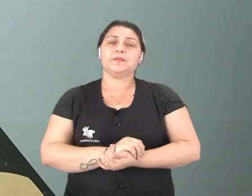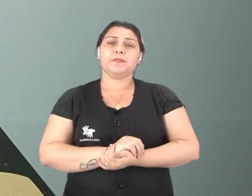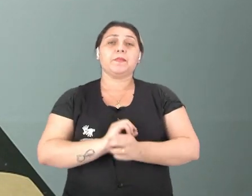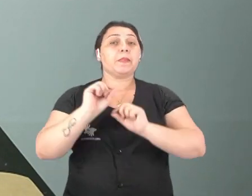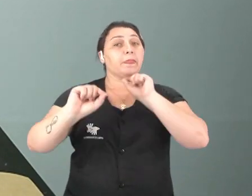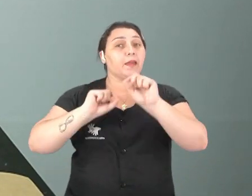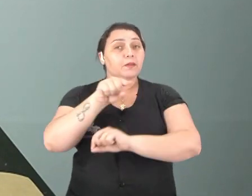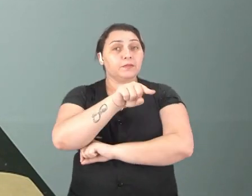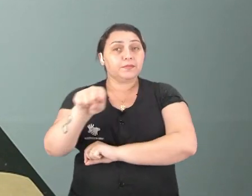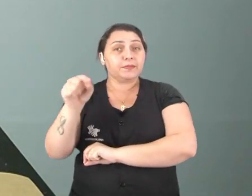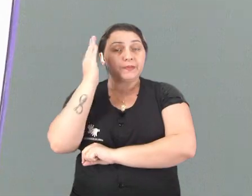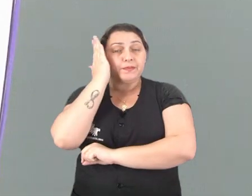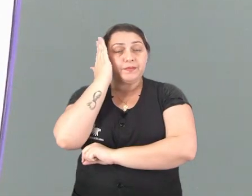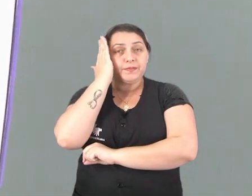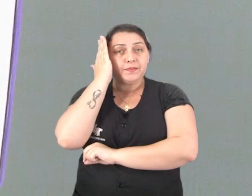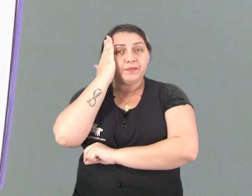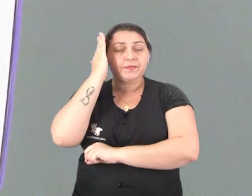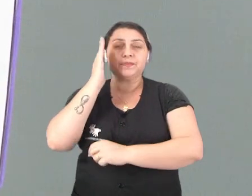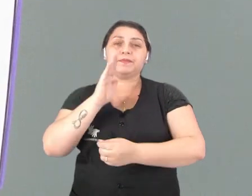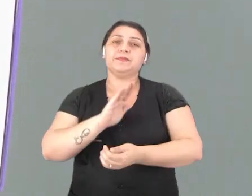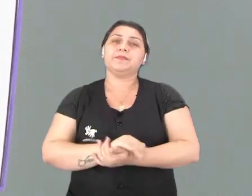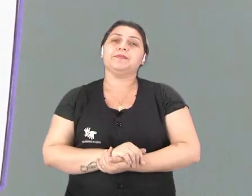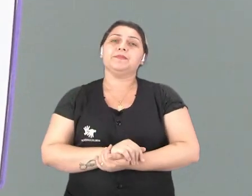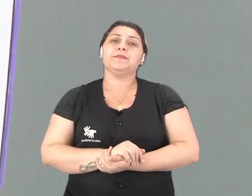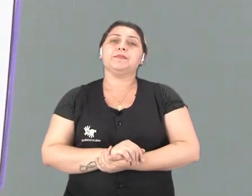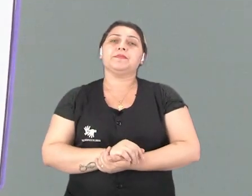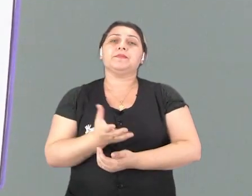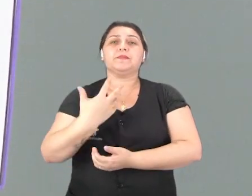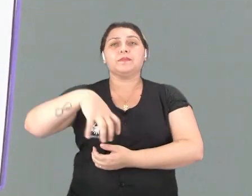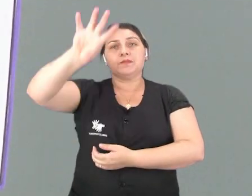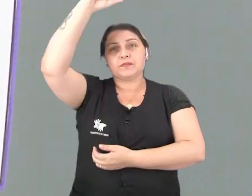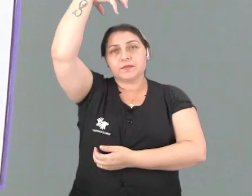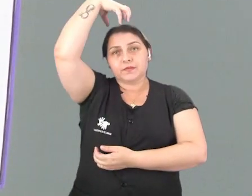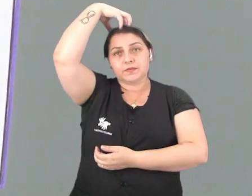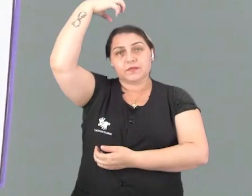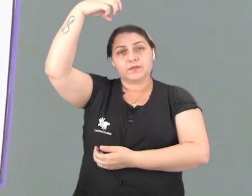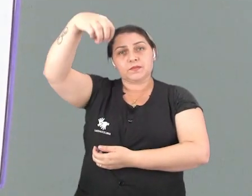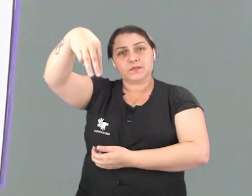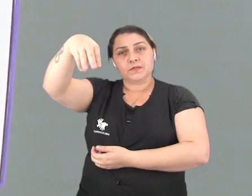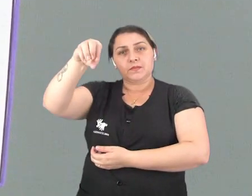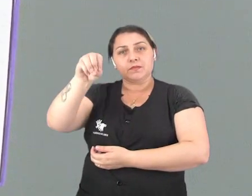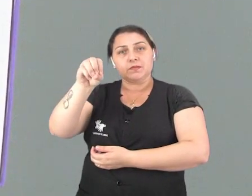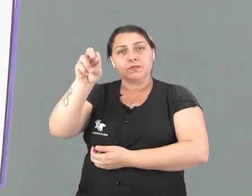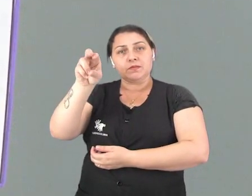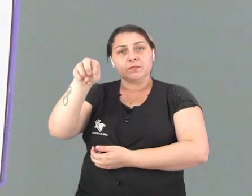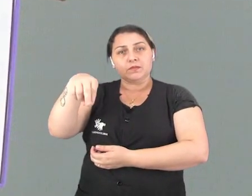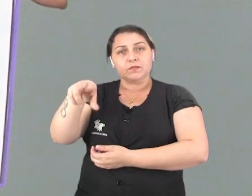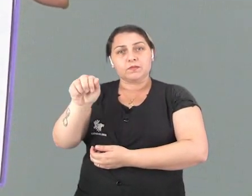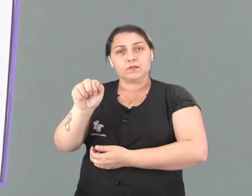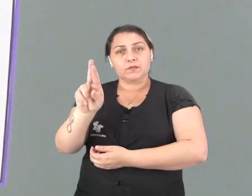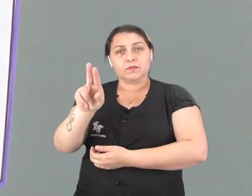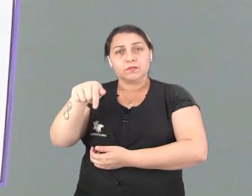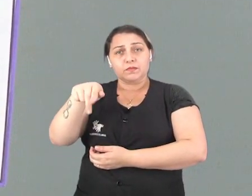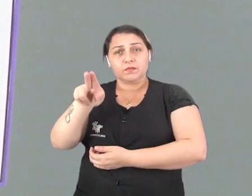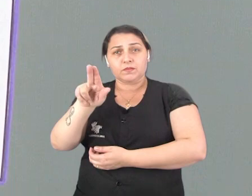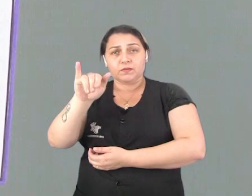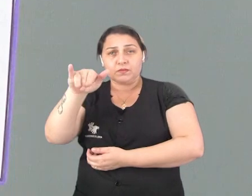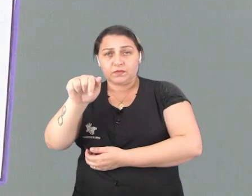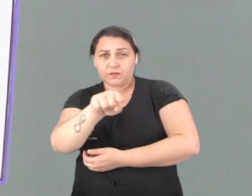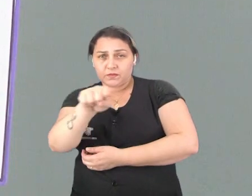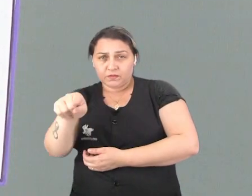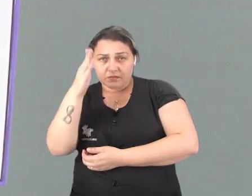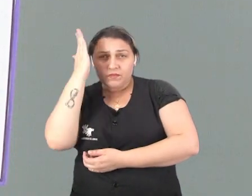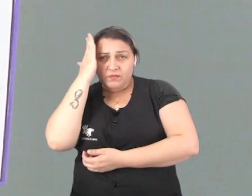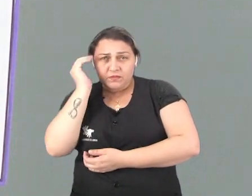O que vocês entendem por monarquia? Vocês sabem o que significa